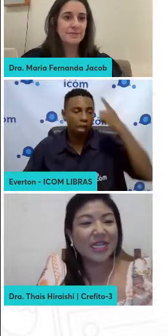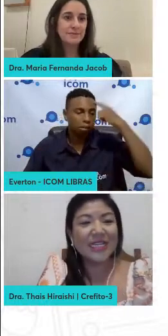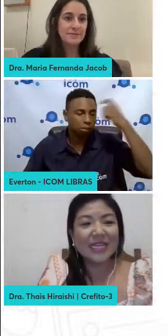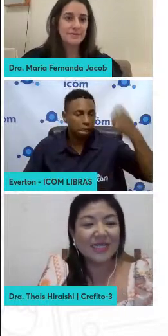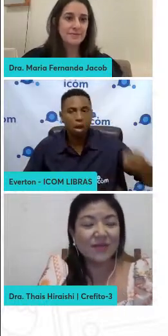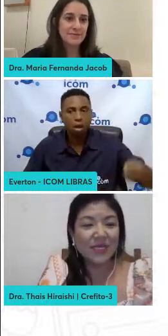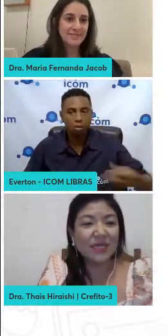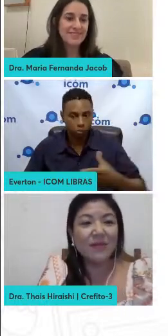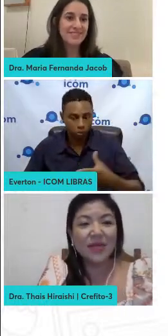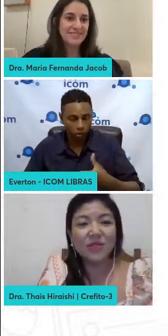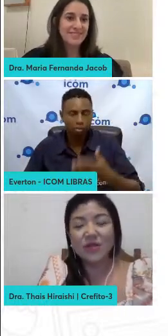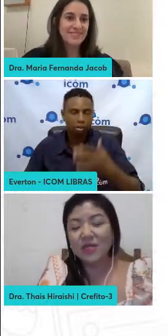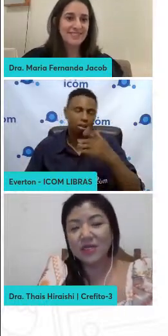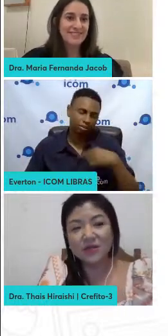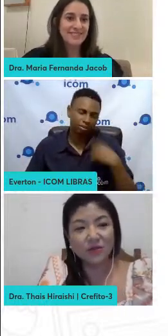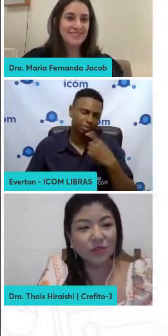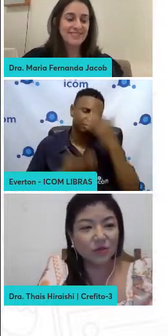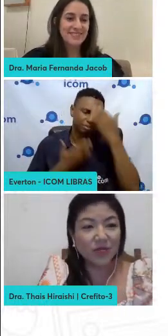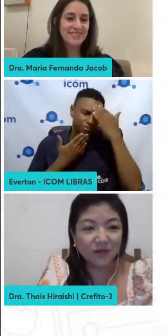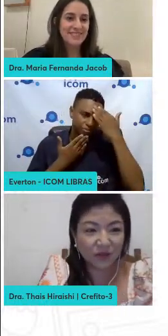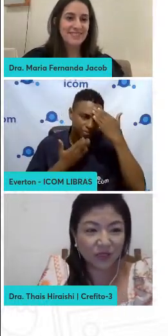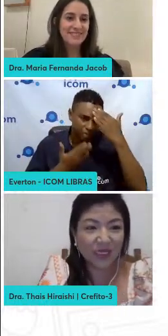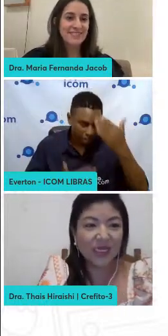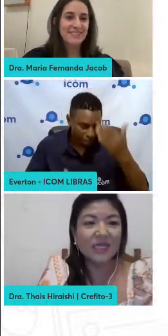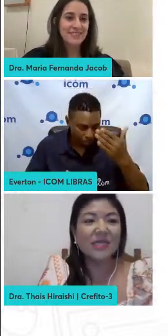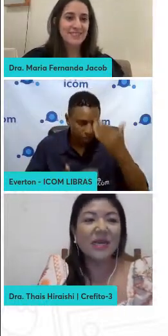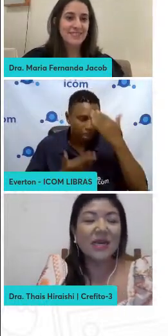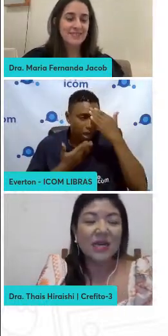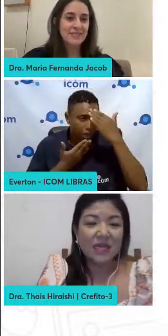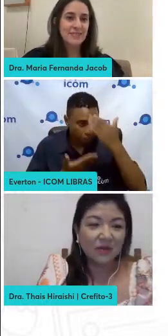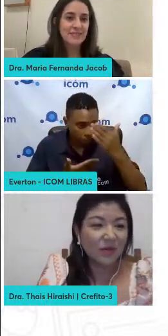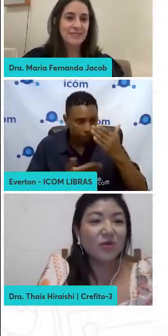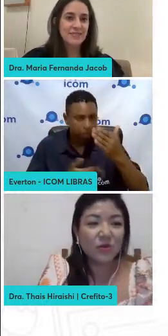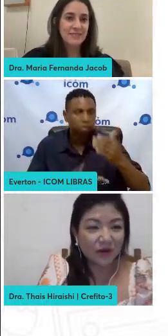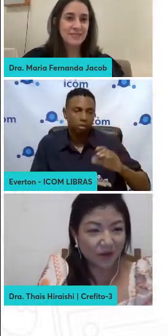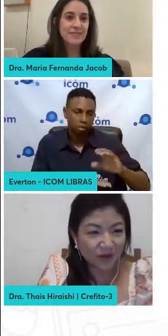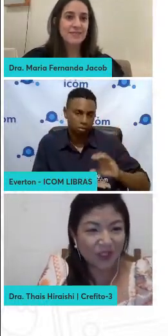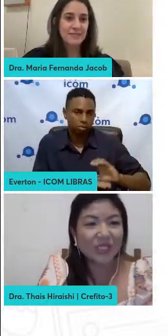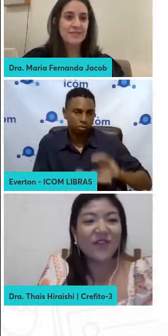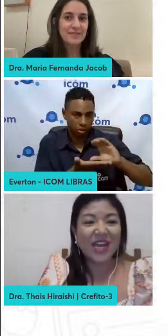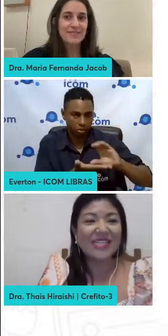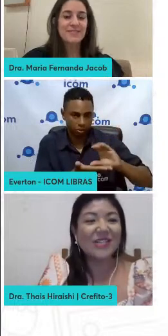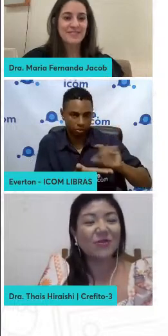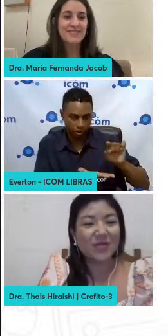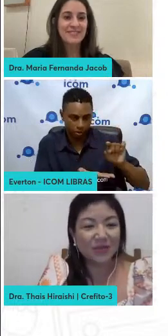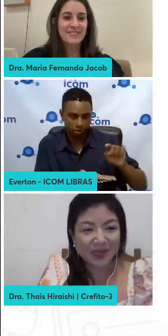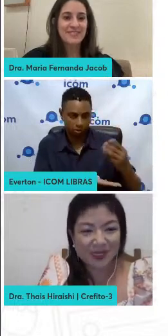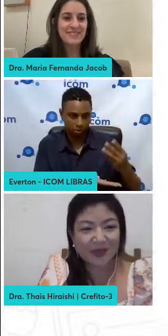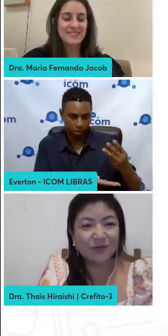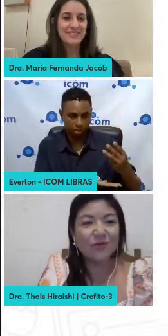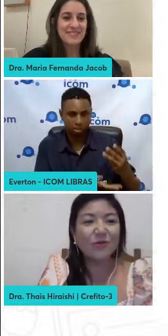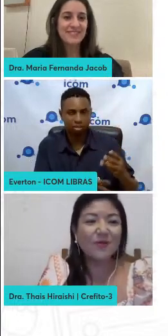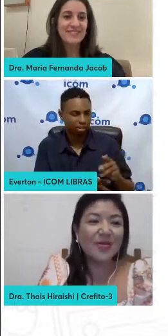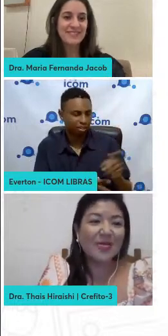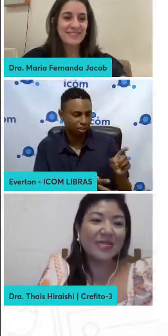gente agradece imensamente. Eu agradeço em nome de todo o Crefito 3, em nome do Dr. Rafael Martins Ferres, a sua participação, doutora Maria, a